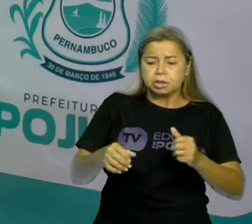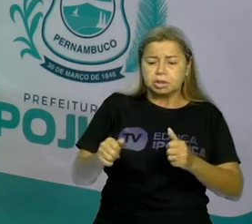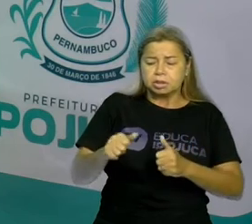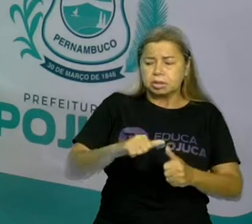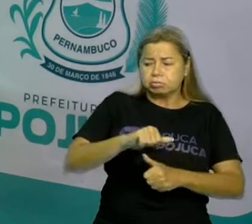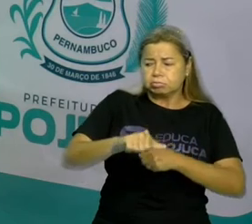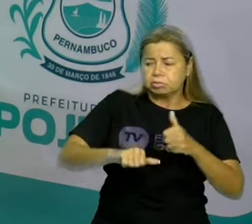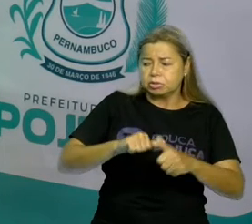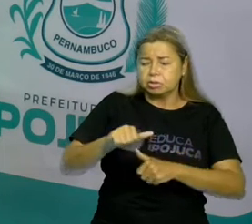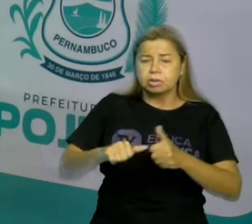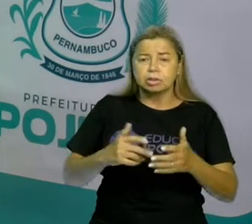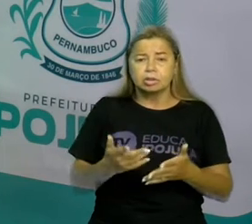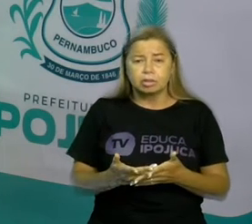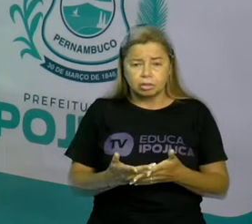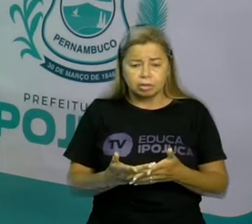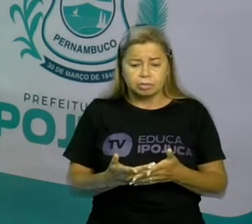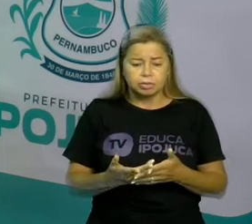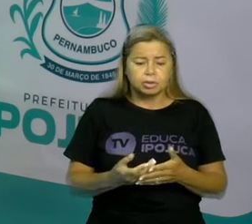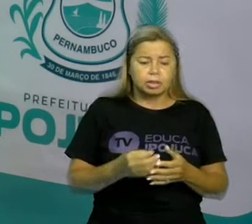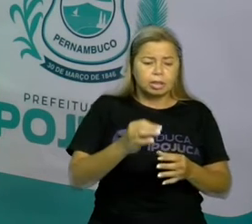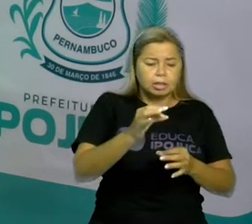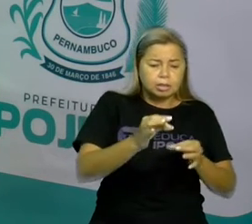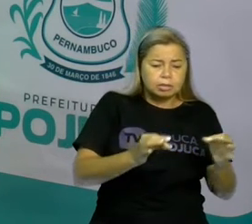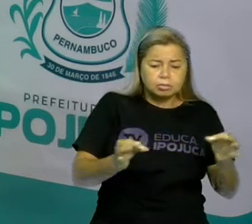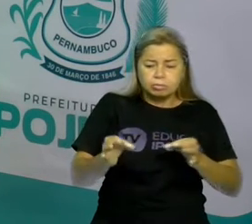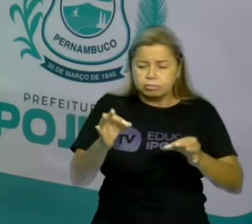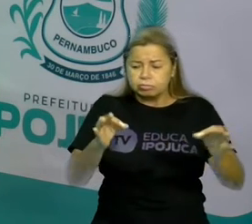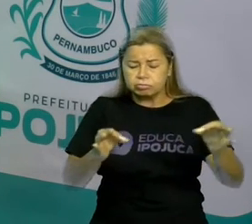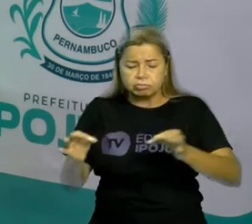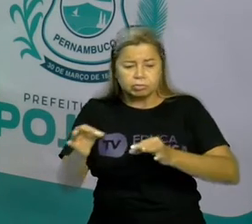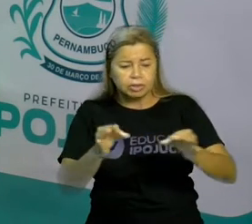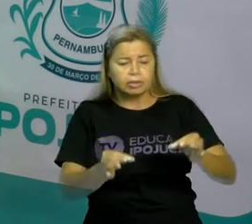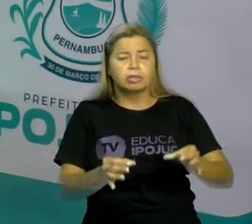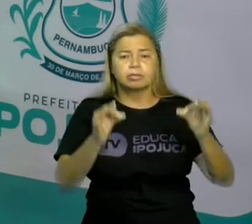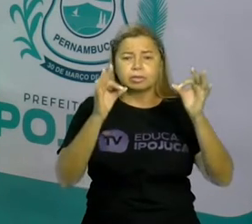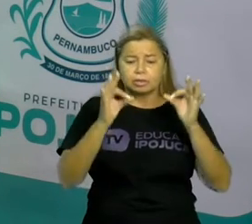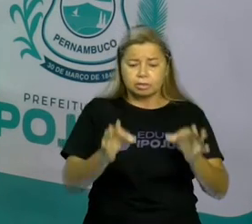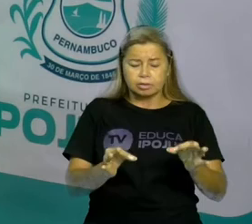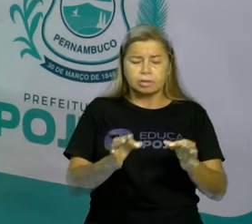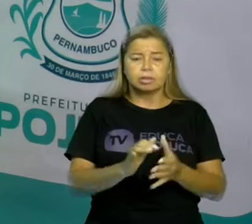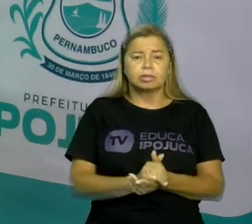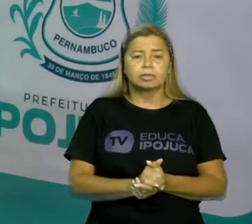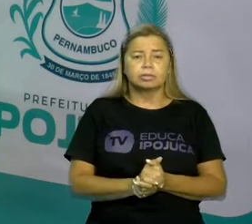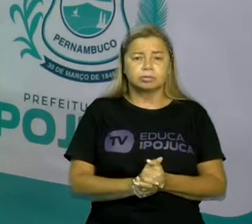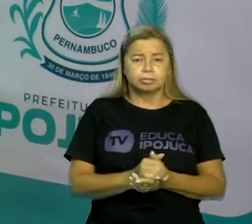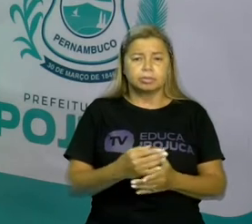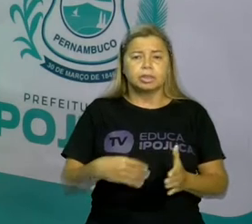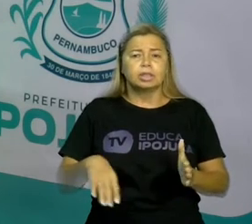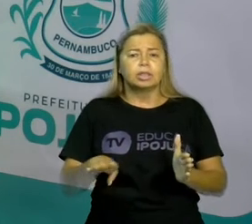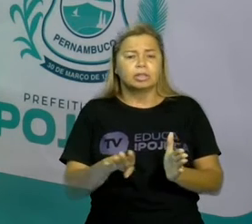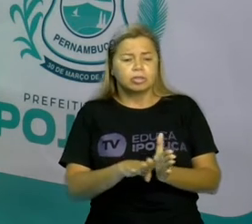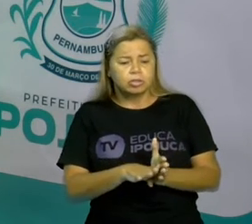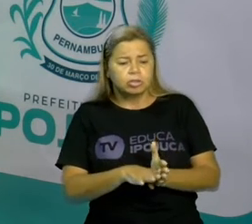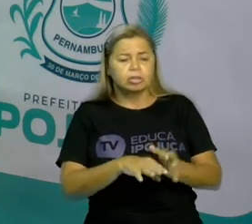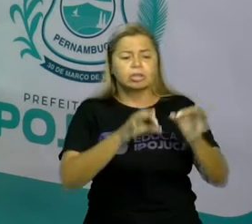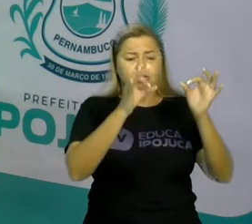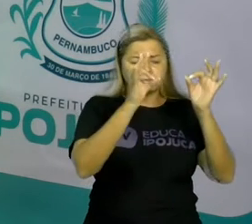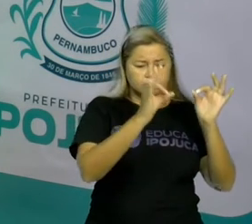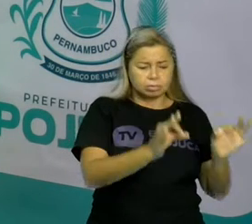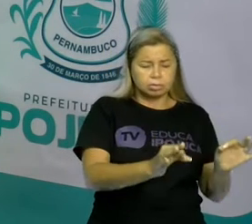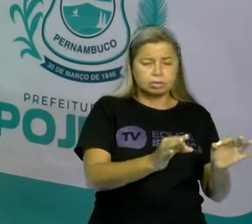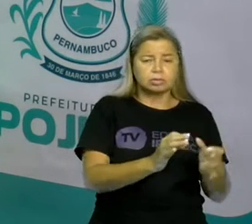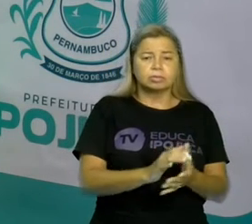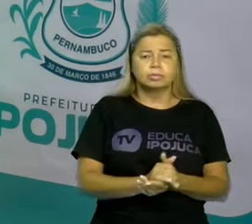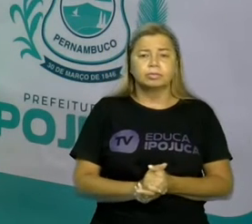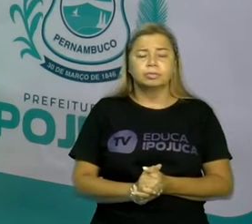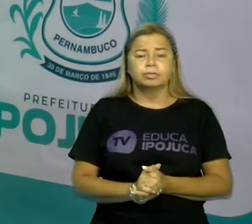com precisão com exato com Zap dele para poder chegar no lugar exato